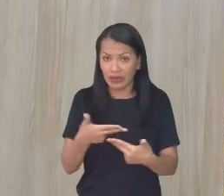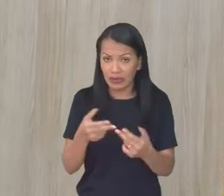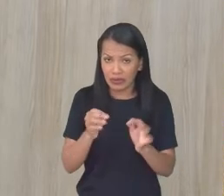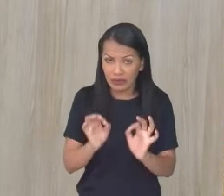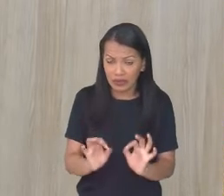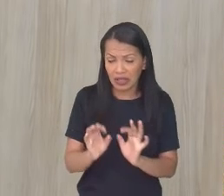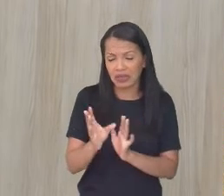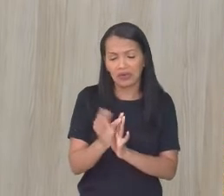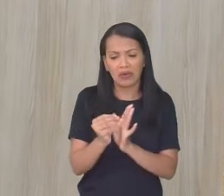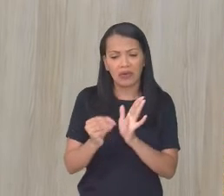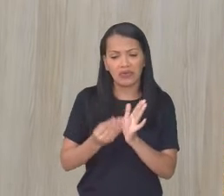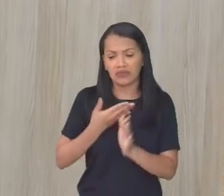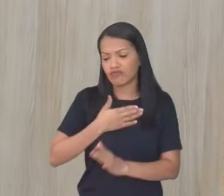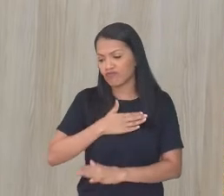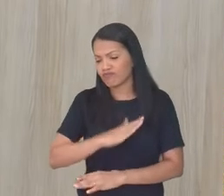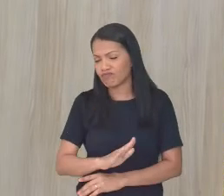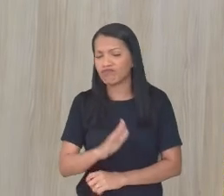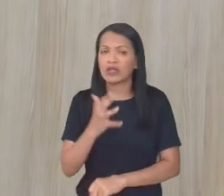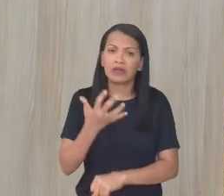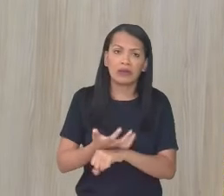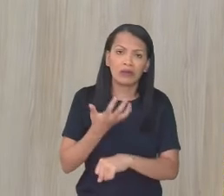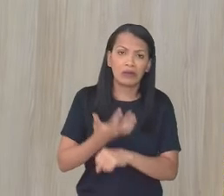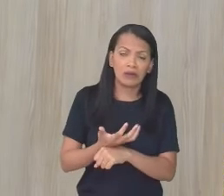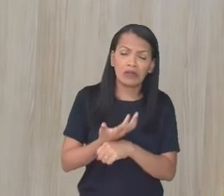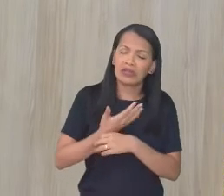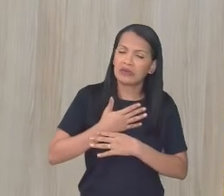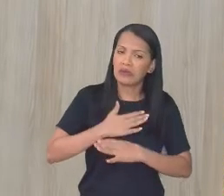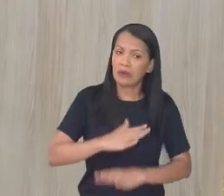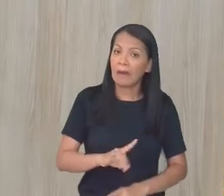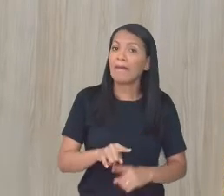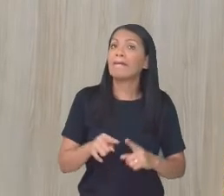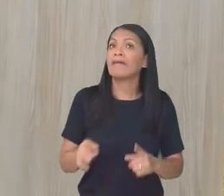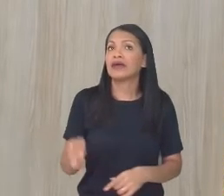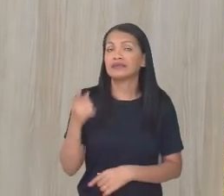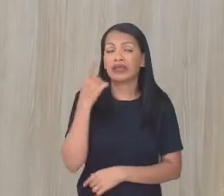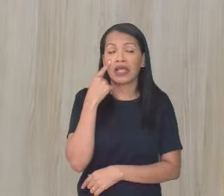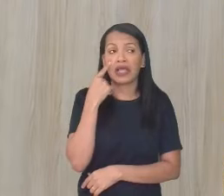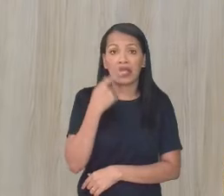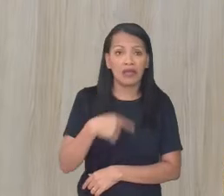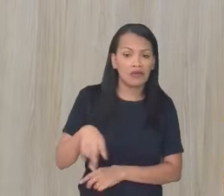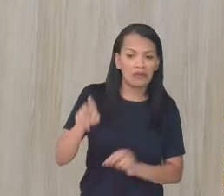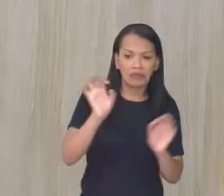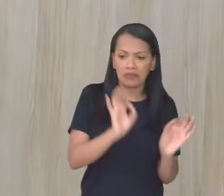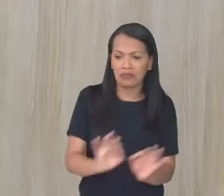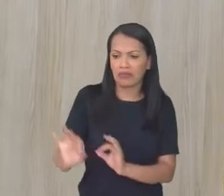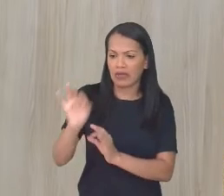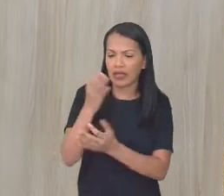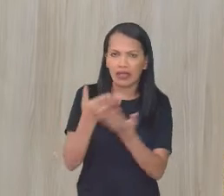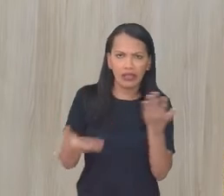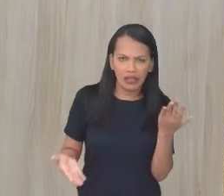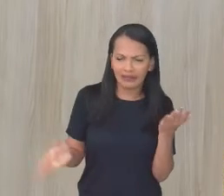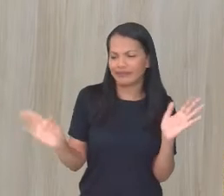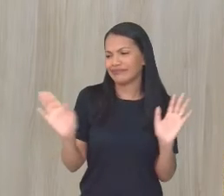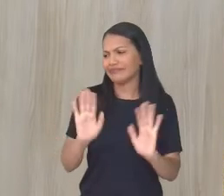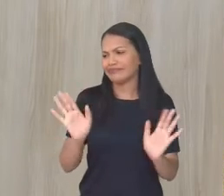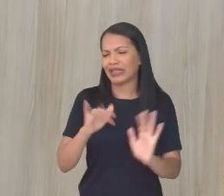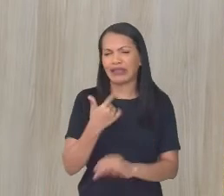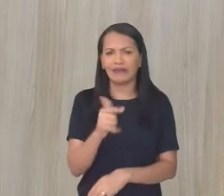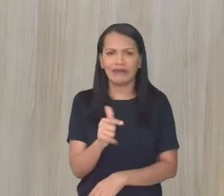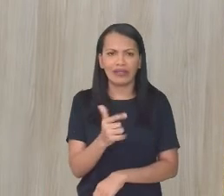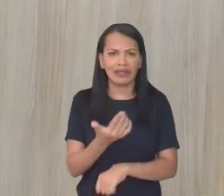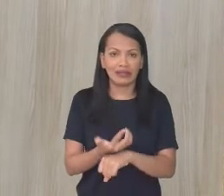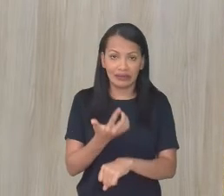determinado conteúdo, de uma determinada disciplina, e aí dizemos, olha, se eu pudesse nem assistir essa aula, se eu pudesse eu não teria essa